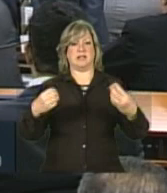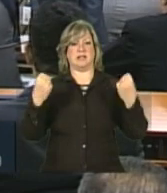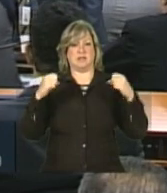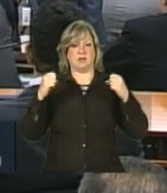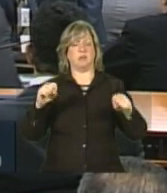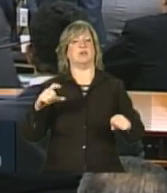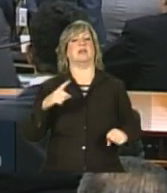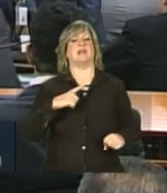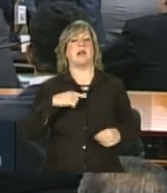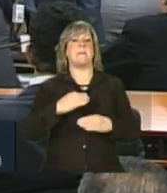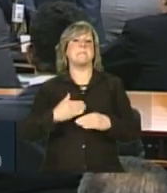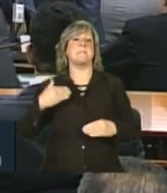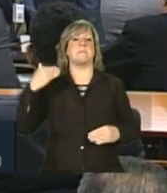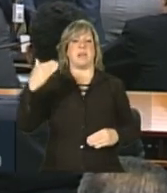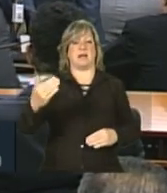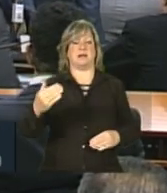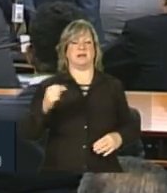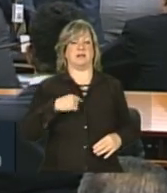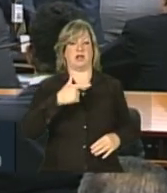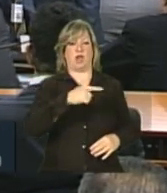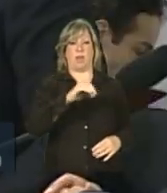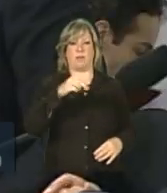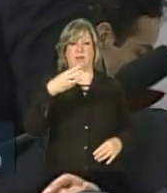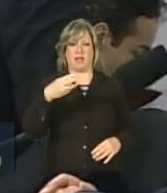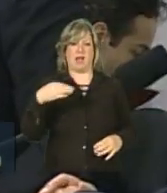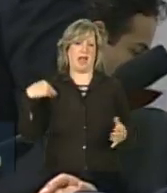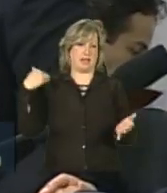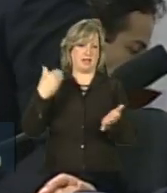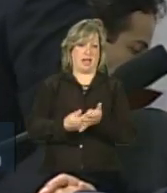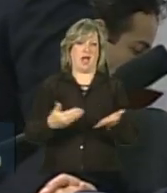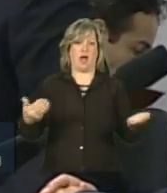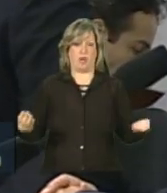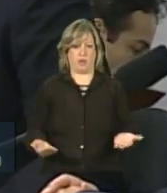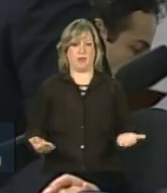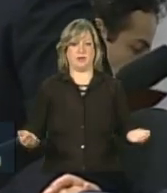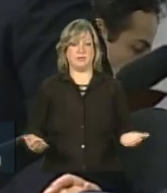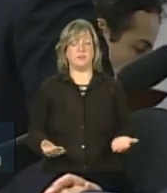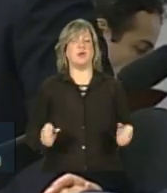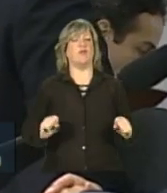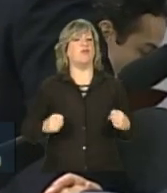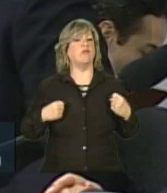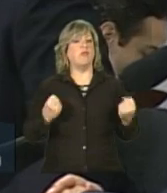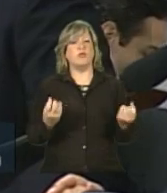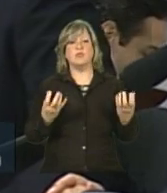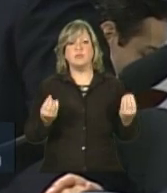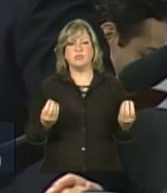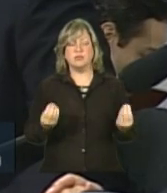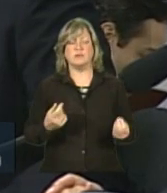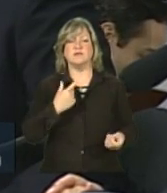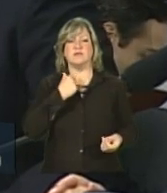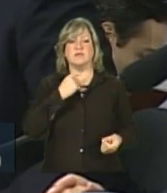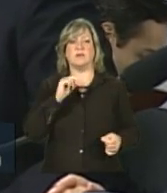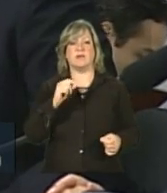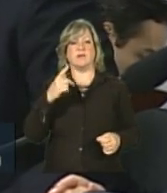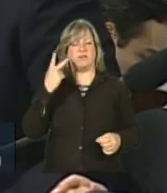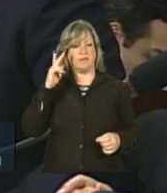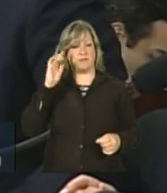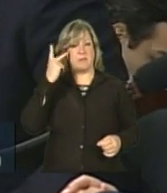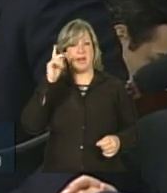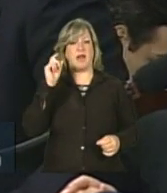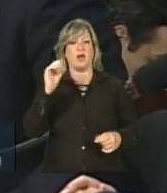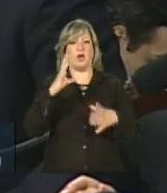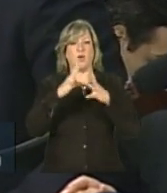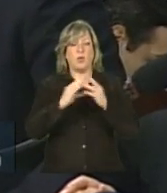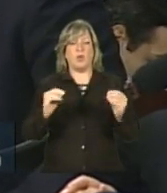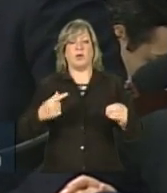um esforço, posso falar de 2003 para cá, um esforço enorme de enfrentar o déficit de infraestrutura esportiva do Brasil.